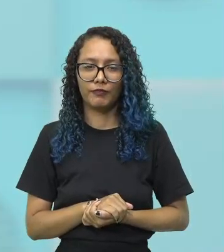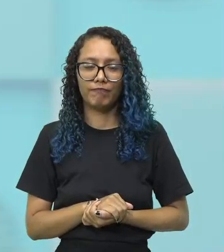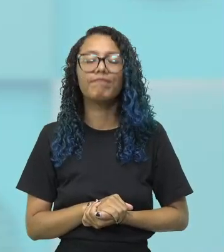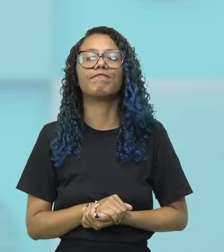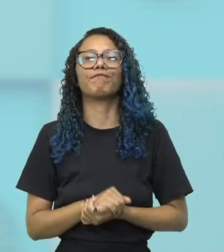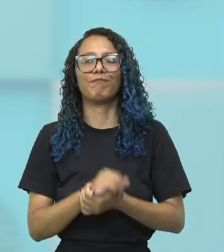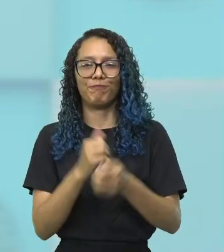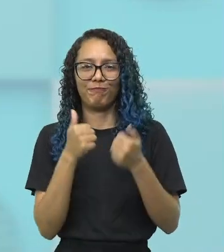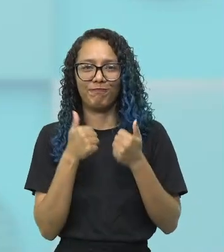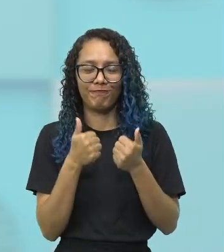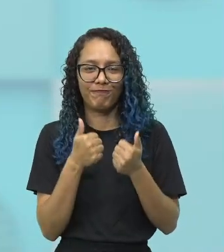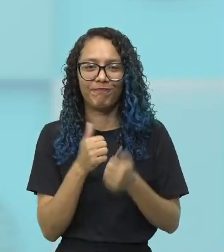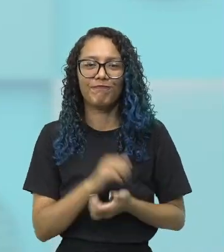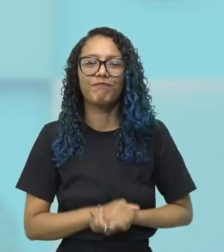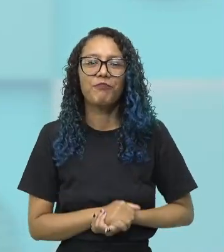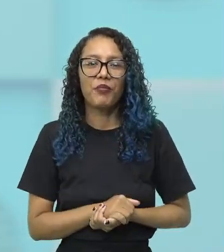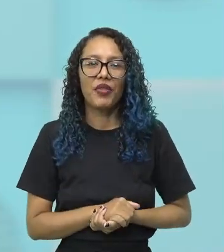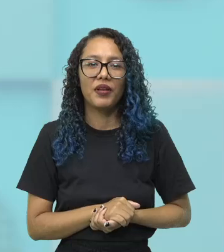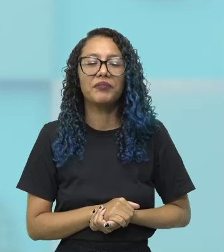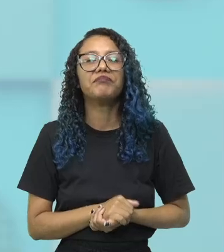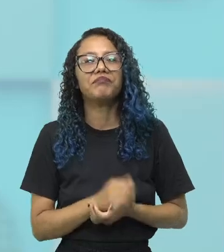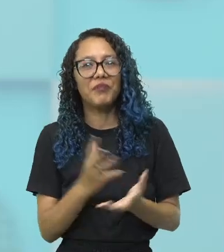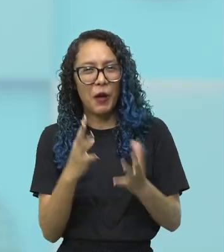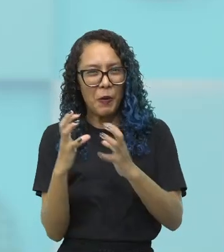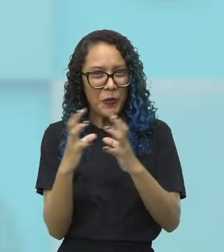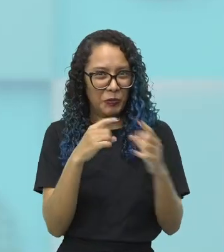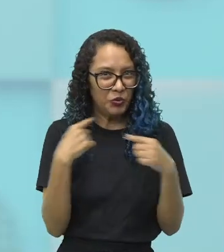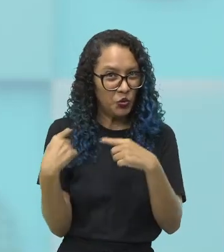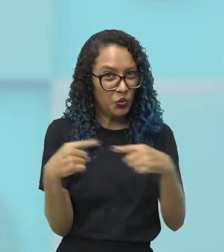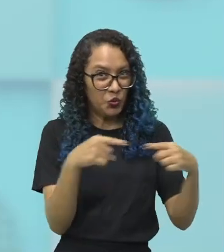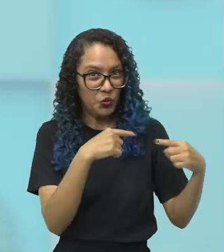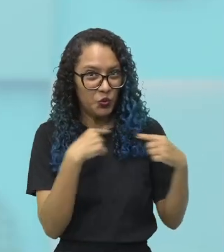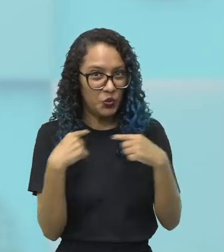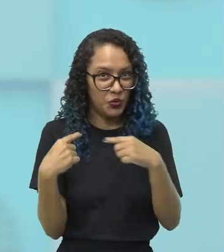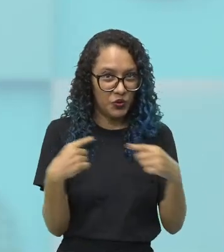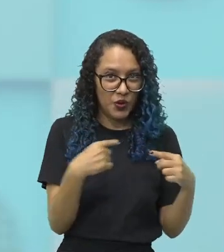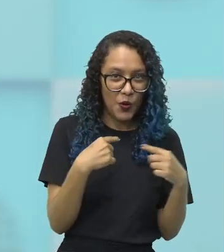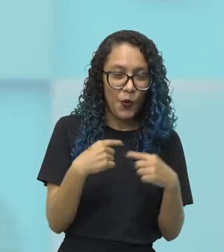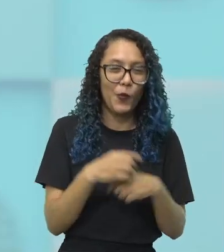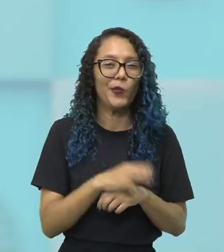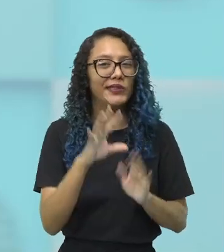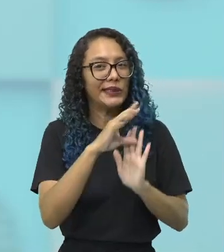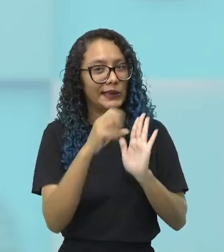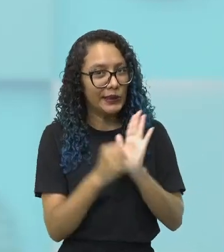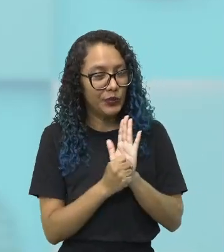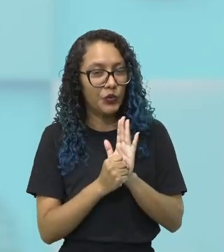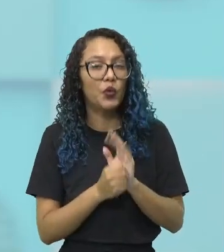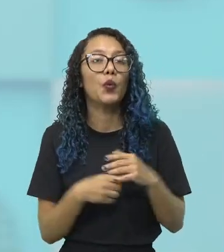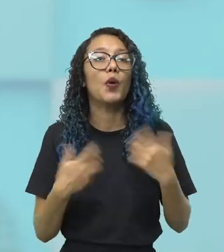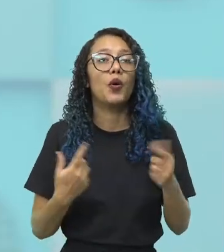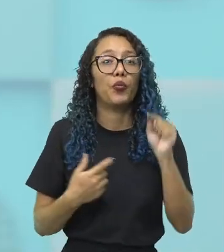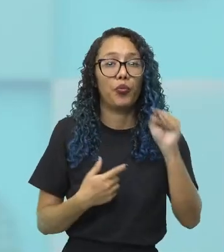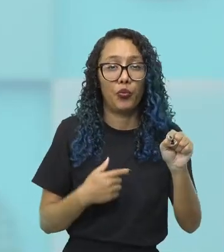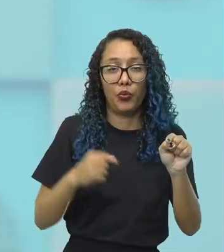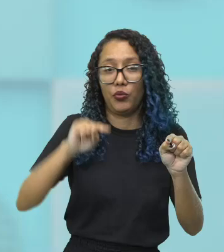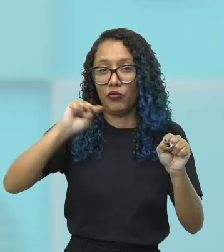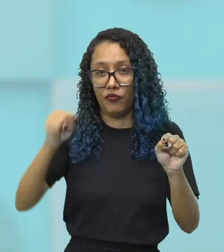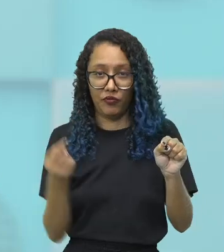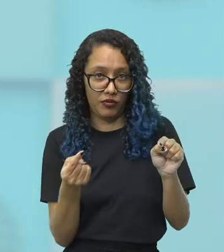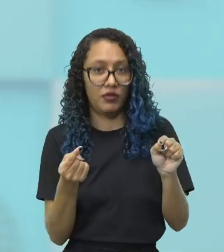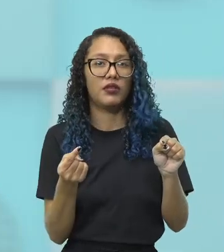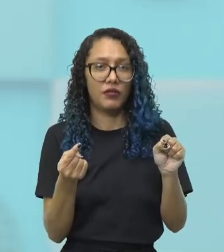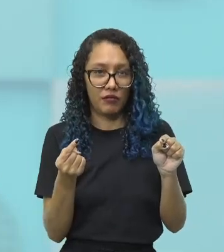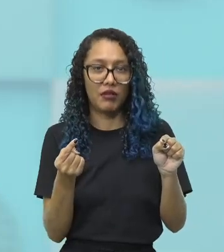Muito bem, olha só, né, essa briga aí entre dois pontos, né? A vírgula e o